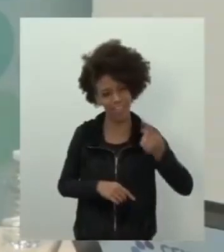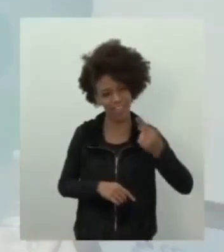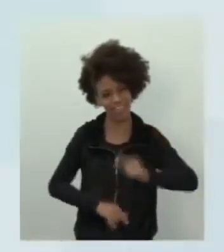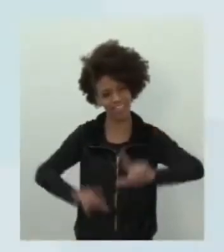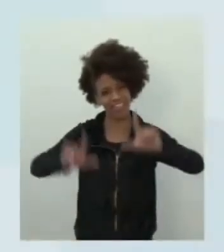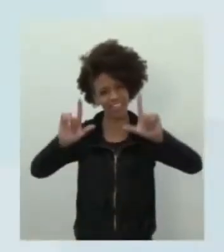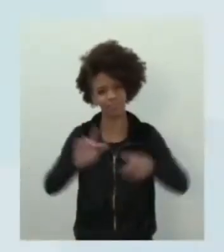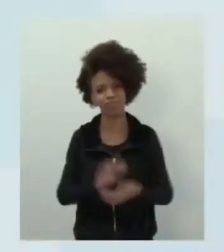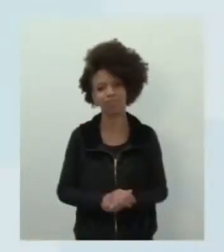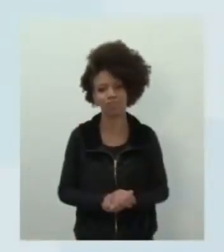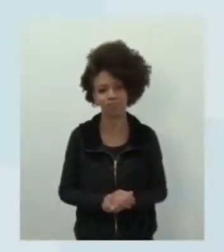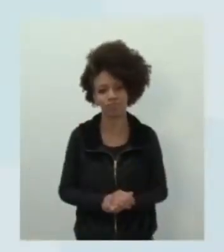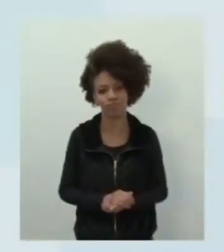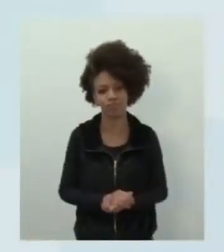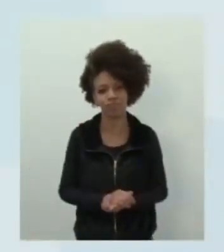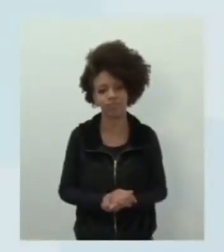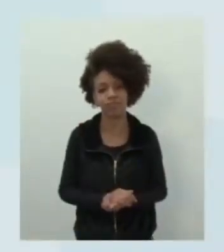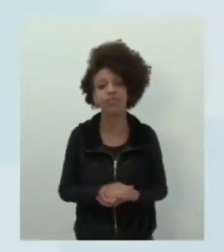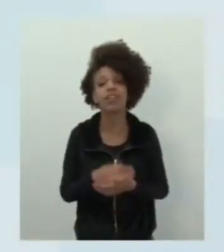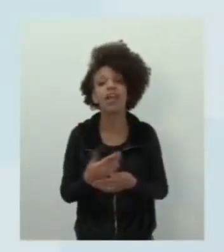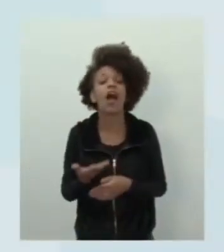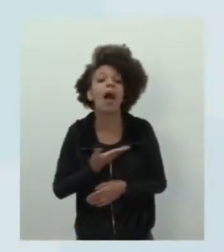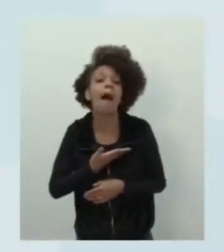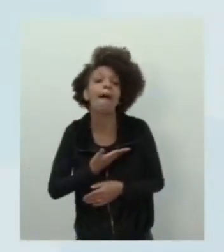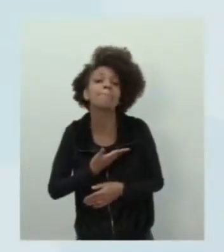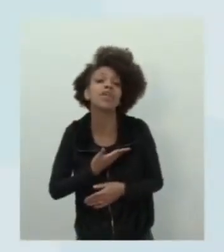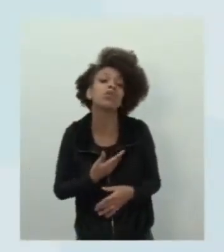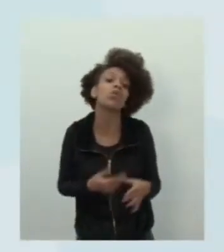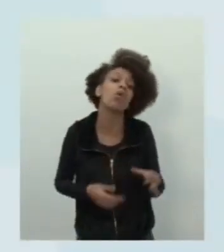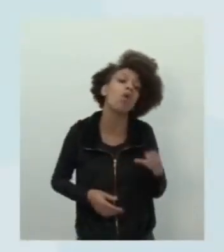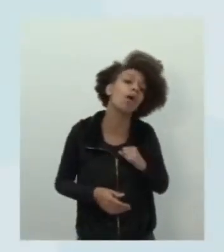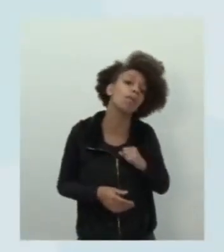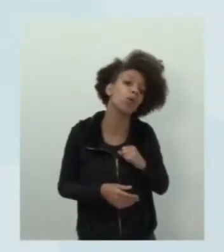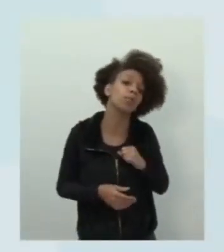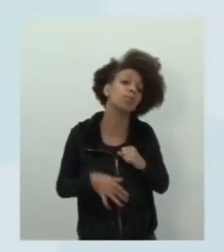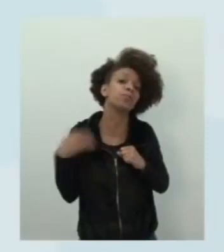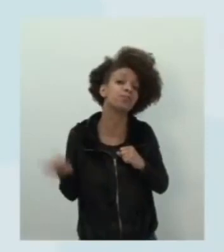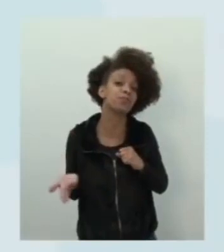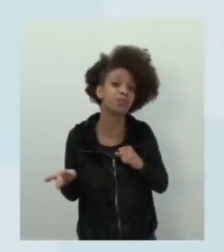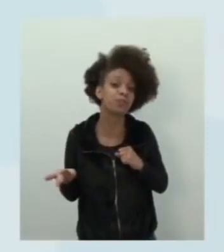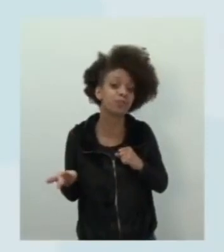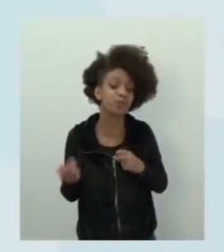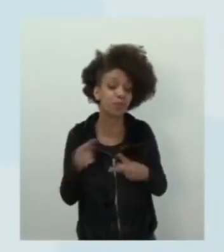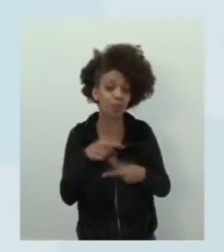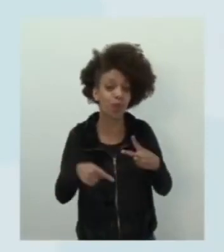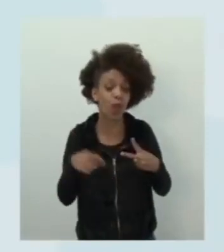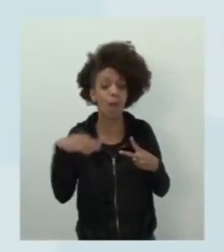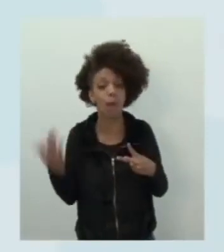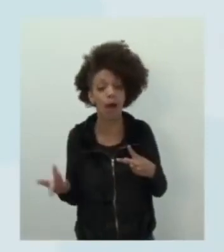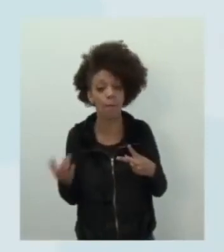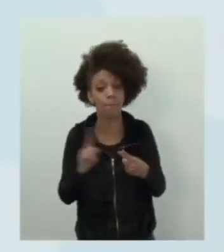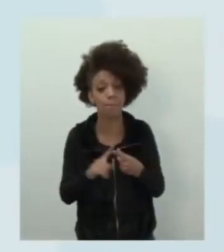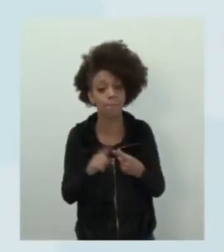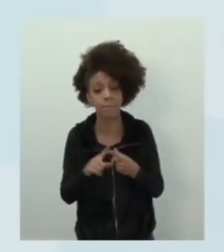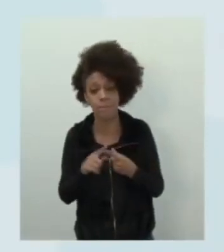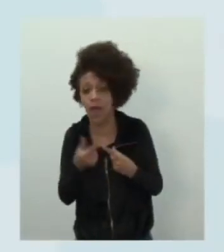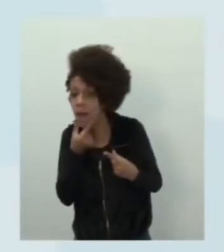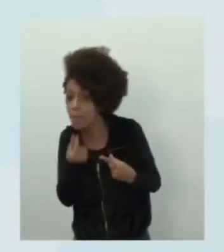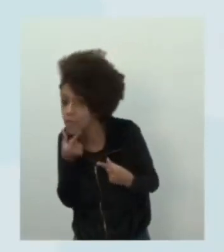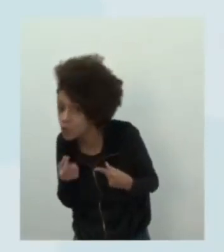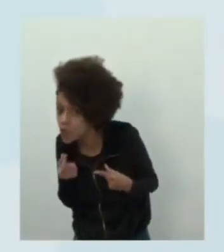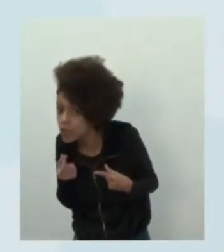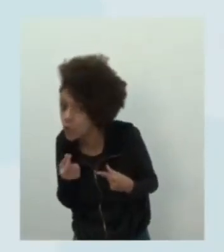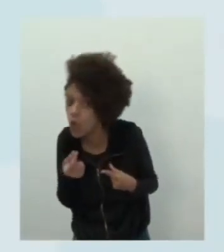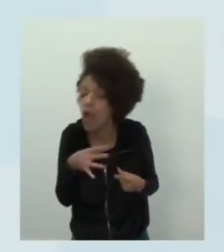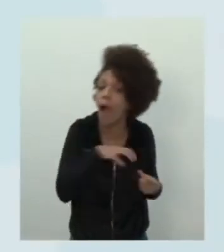só. Cantiga de amor ou de amigo? Eu lírico masculino, você coloca número 1. Eu lírico masculino, amor ou